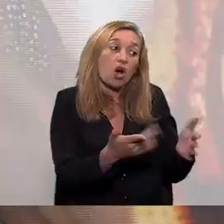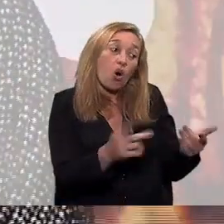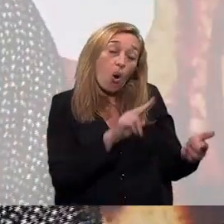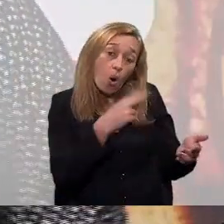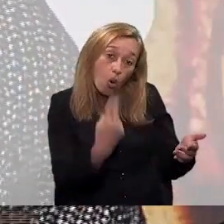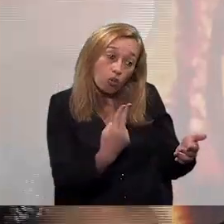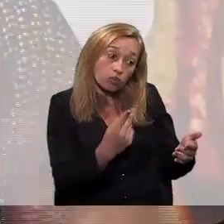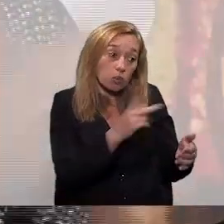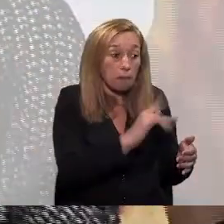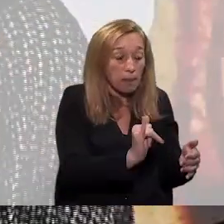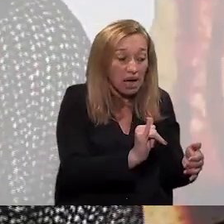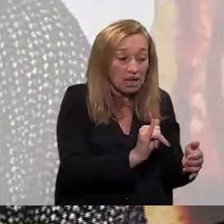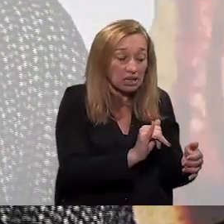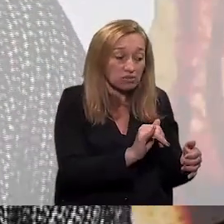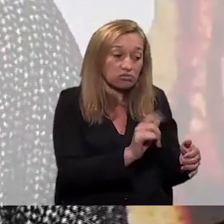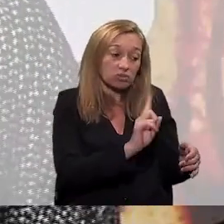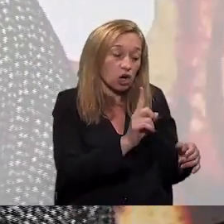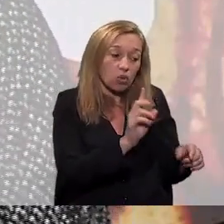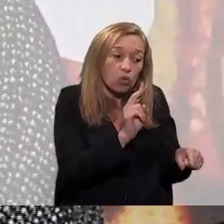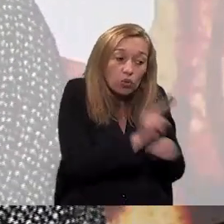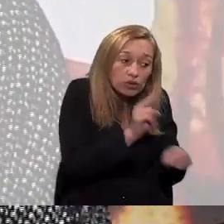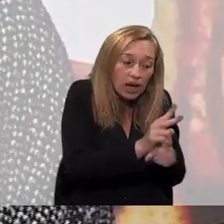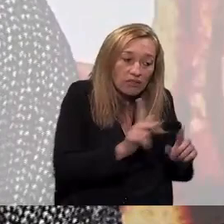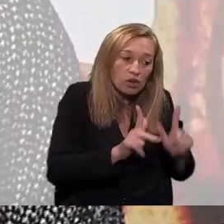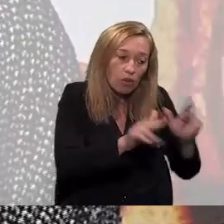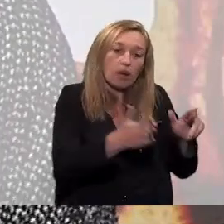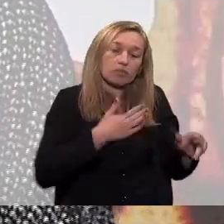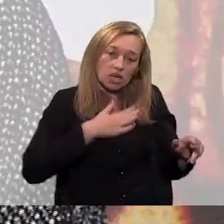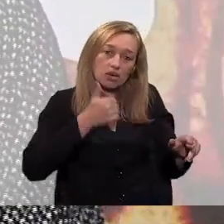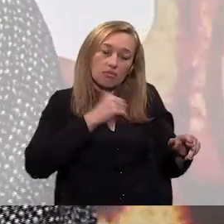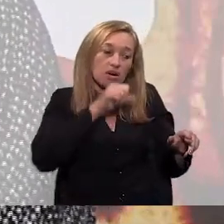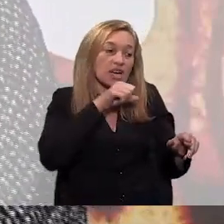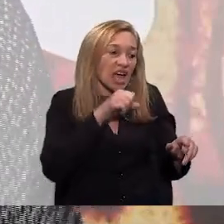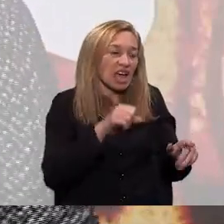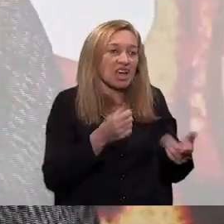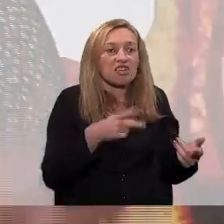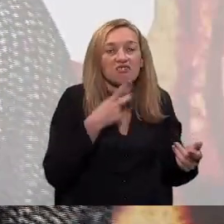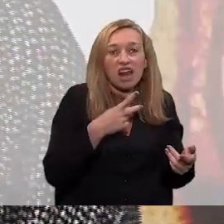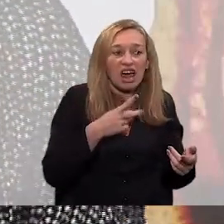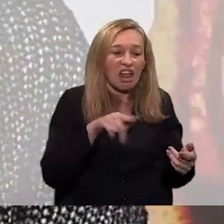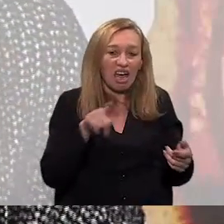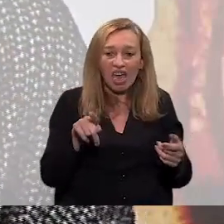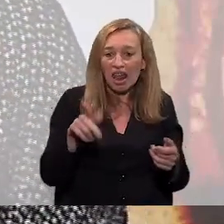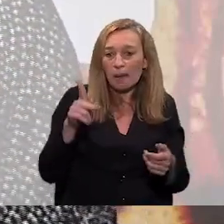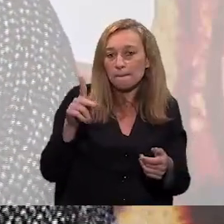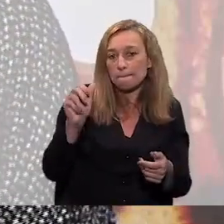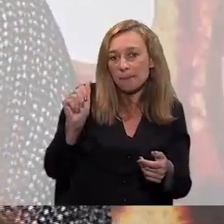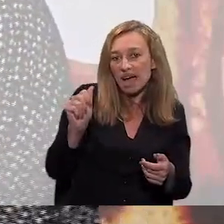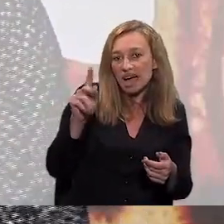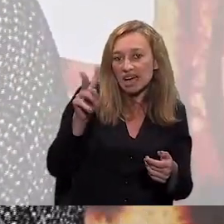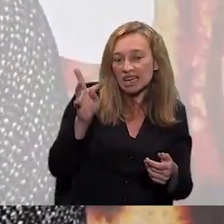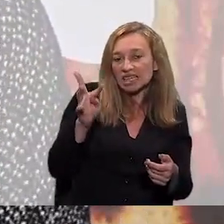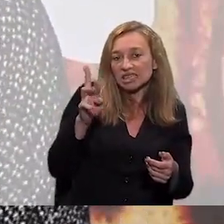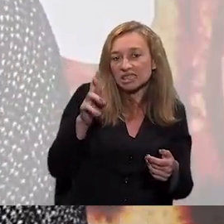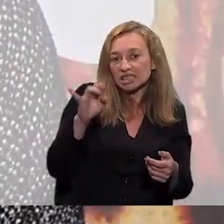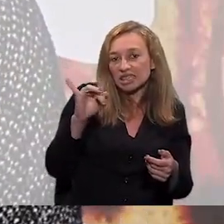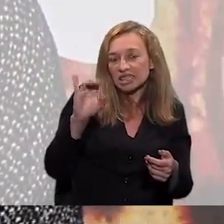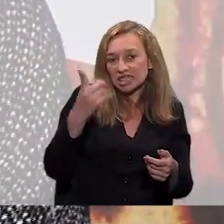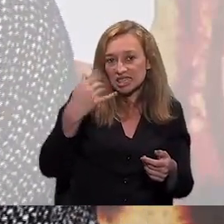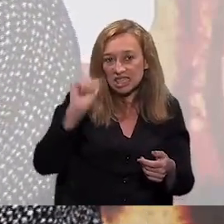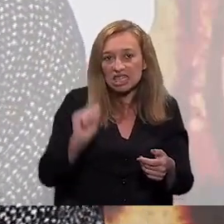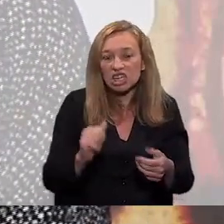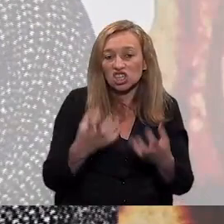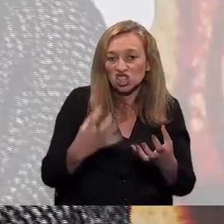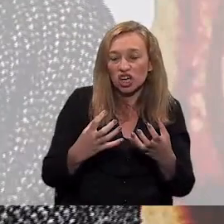que talvez os pais não tivessem o mesmo cuidado, eles me pegaram, tipo, como a mitidinha da escola, a patricinha da